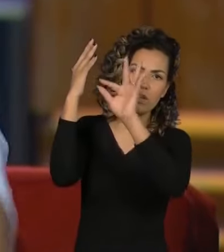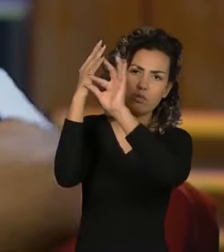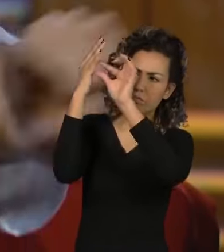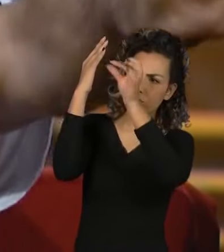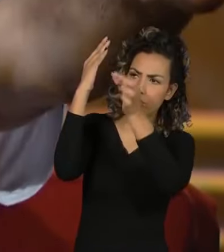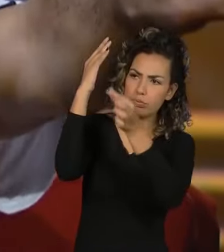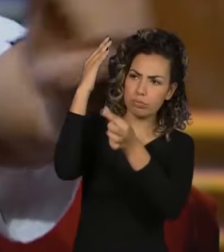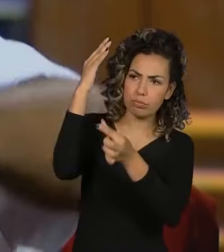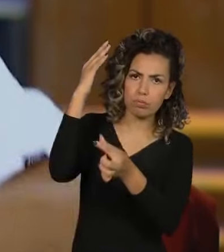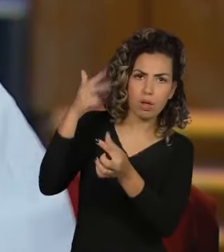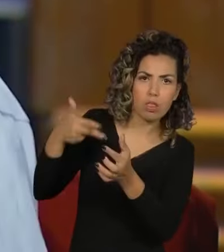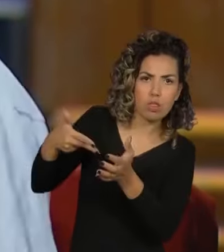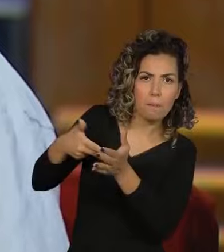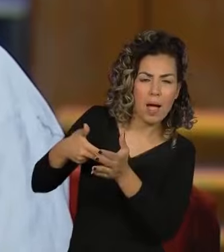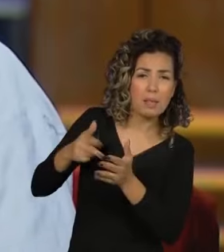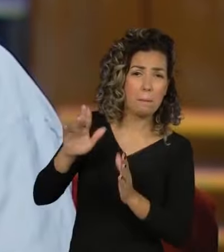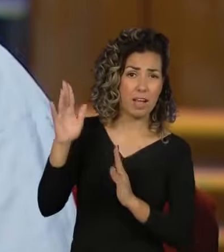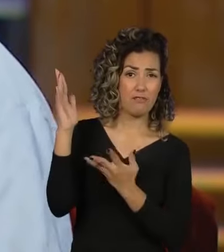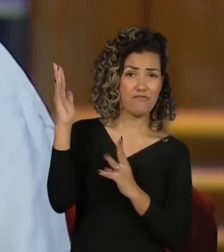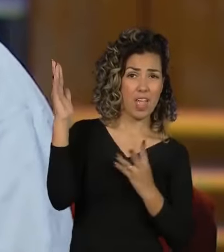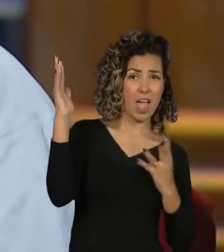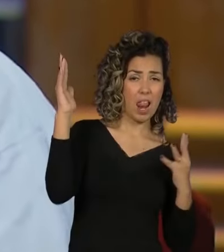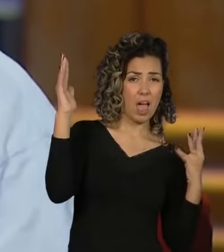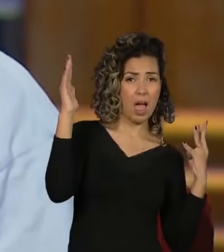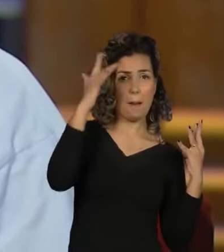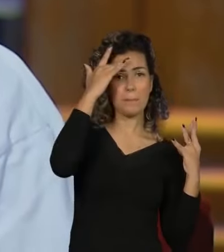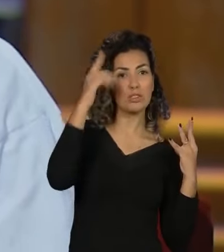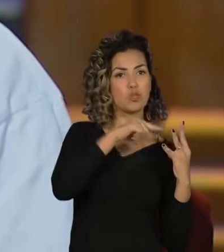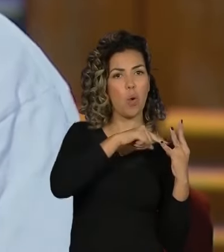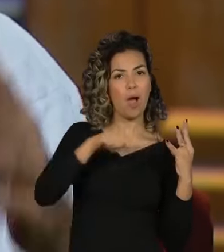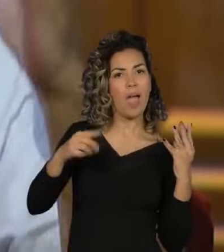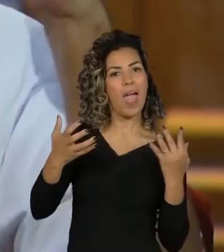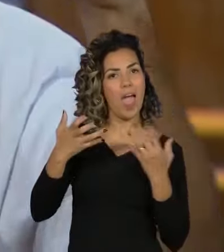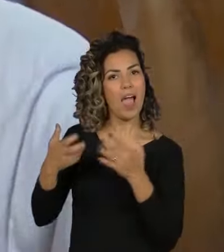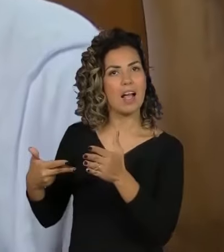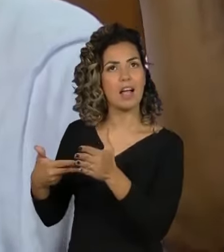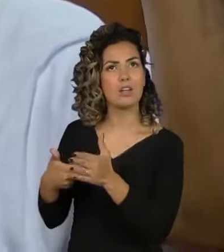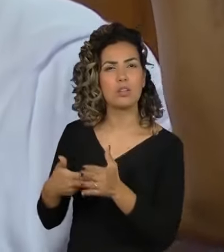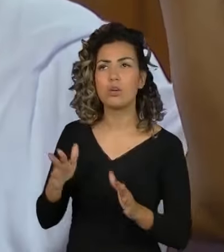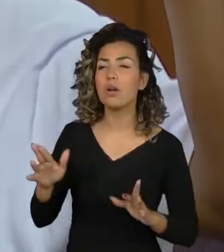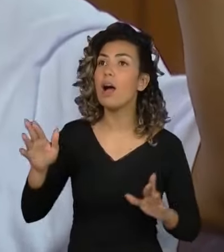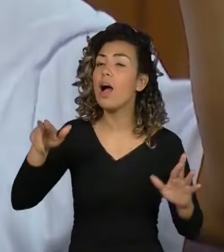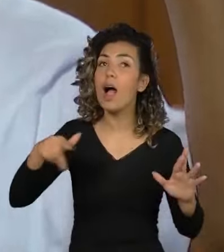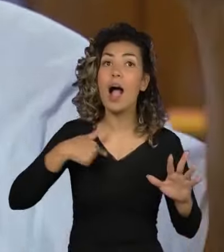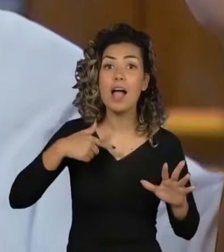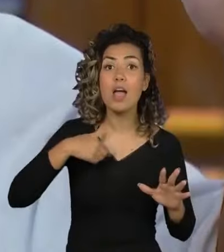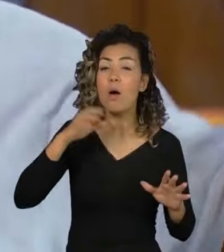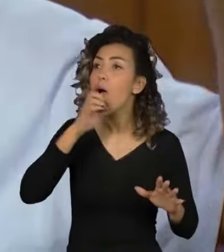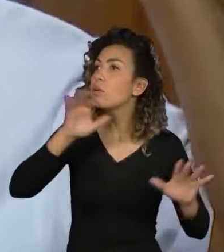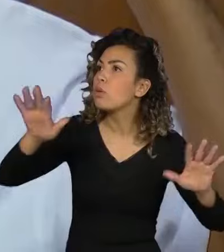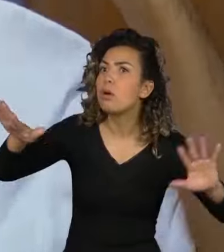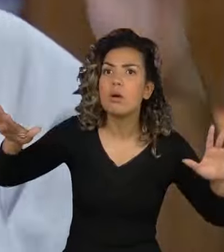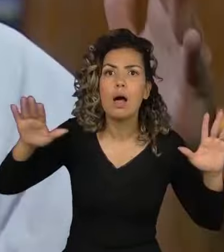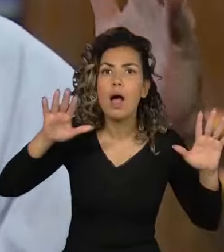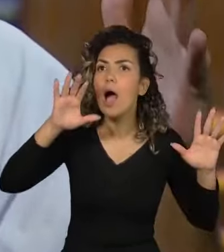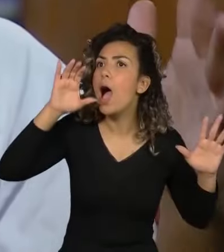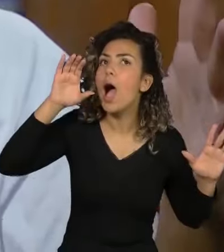uma fila tá ligado tinha uma fila de pessoas assim gigante assim para carregar o celular aí eu falei galera eu